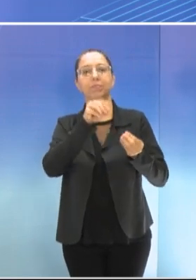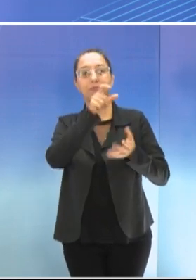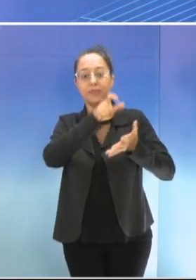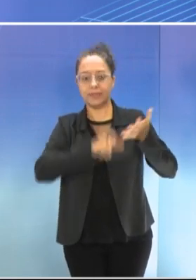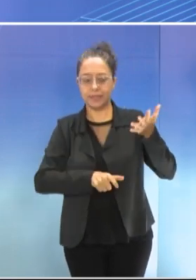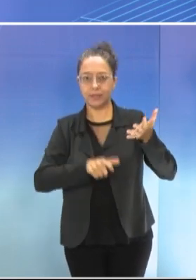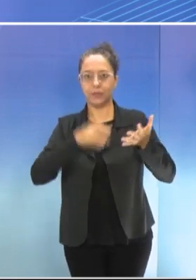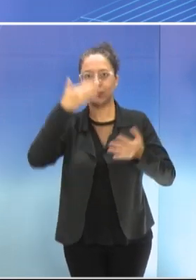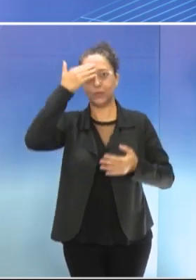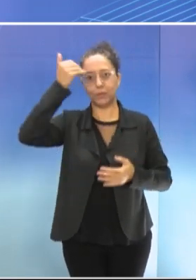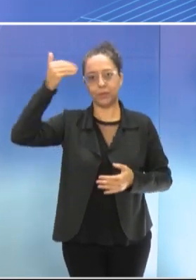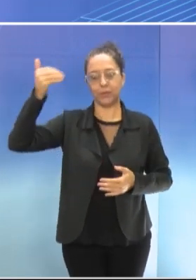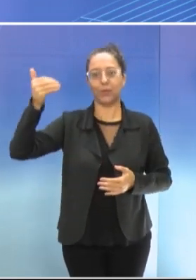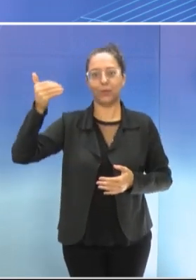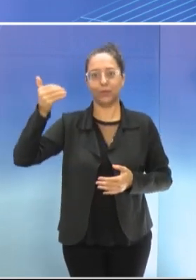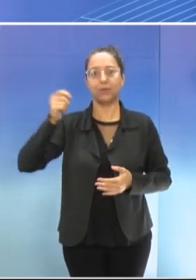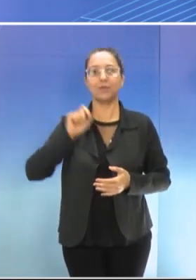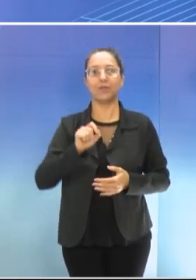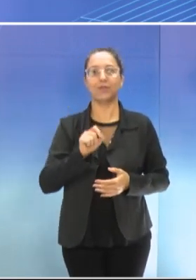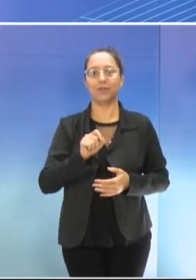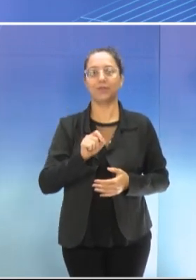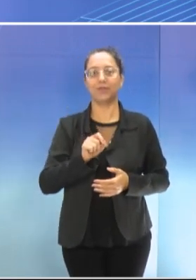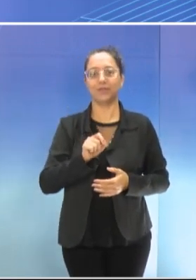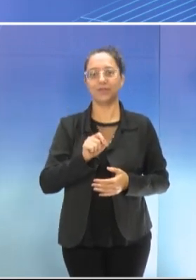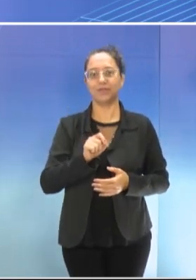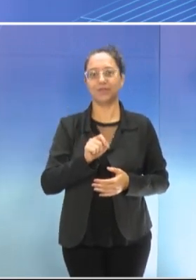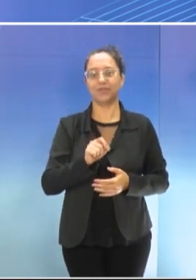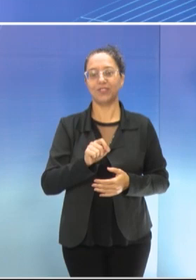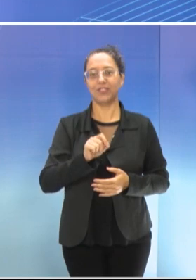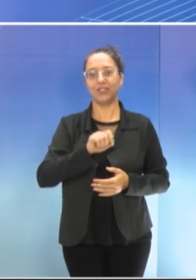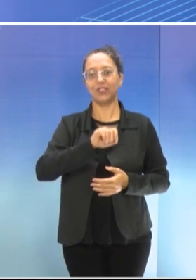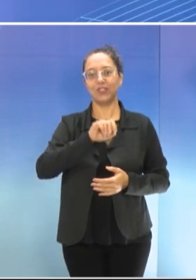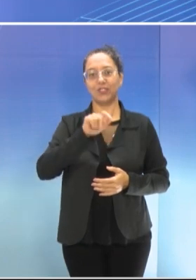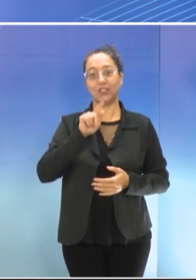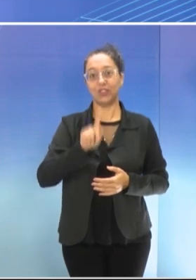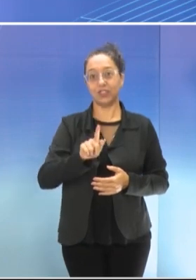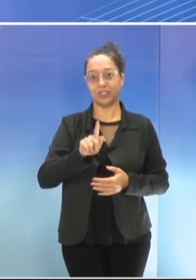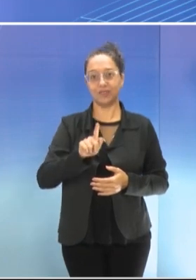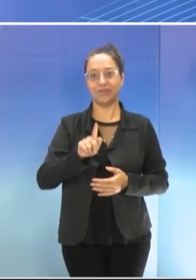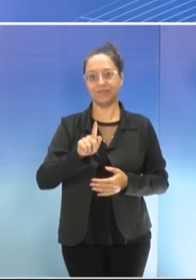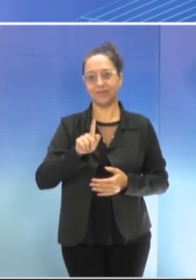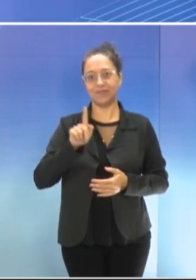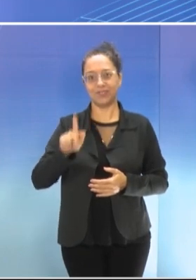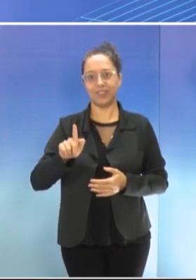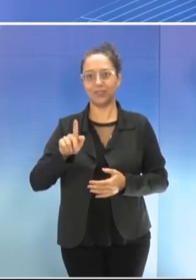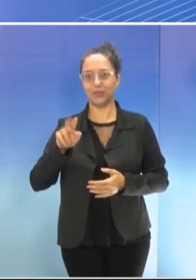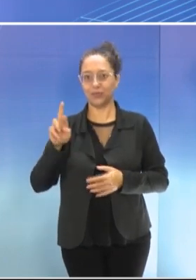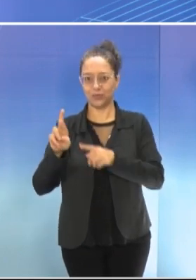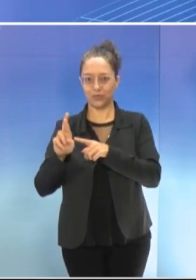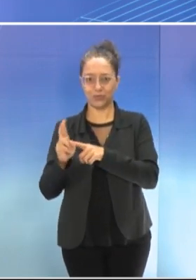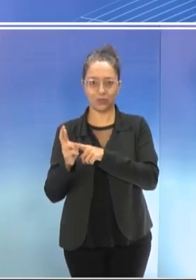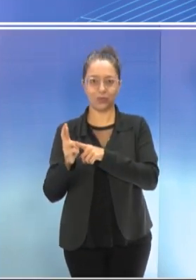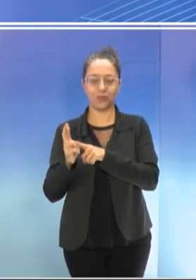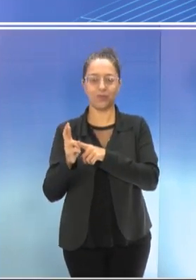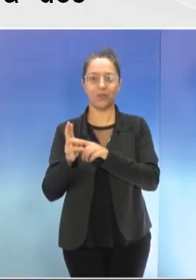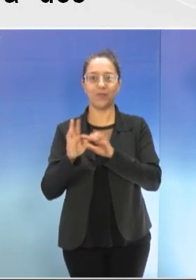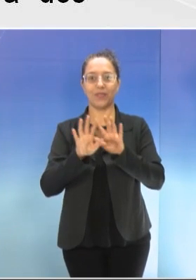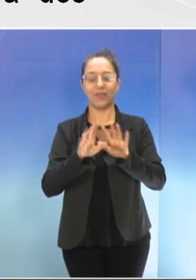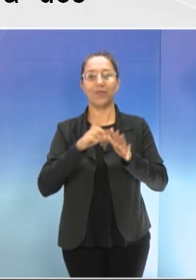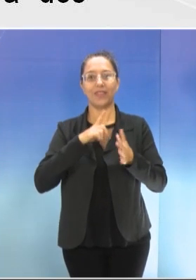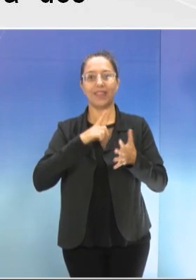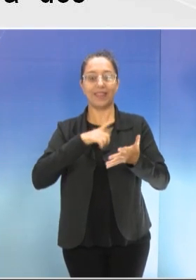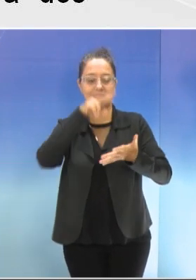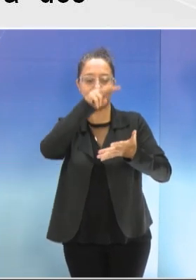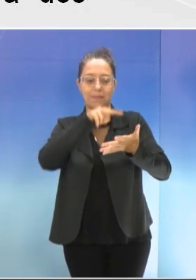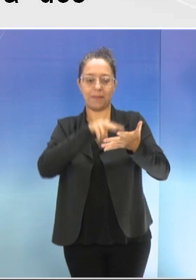cara muito famoso chamado Jean-Jacques Rousseau. Vou ler para vocês então o texto 2.